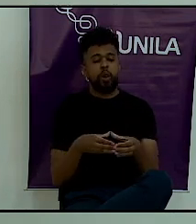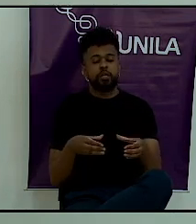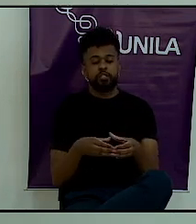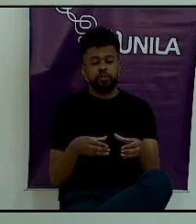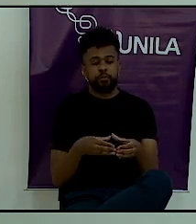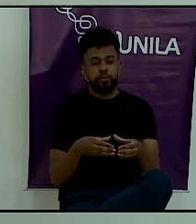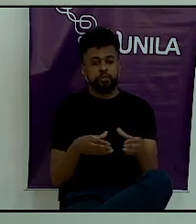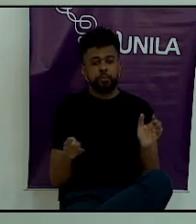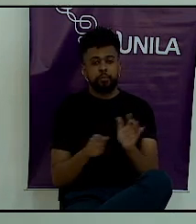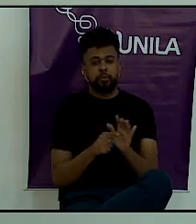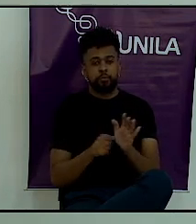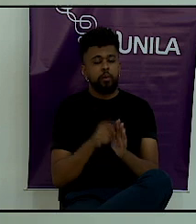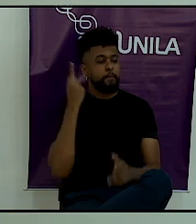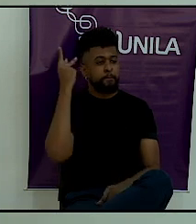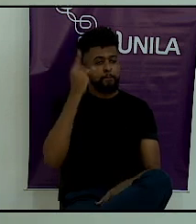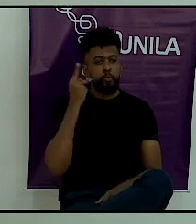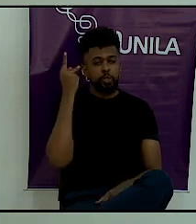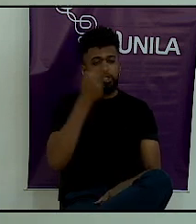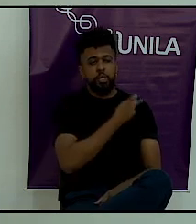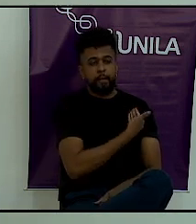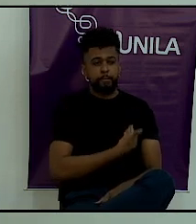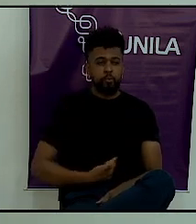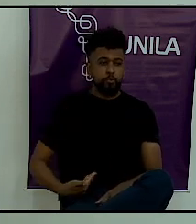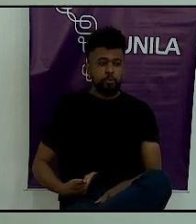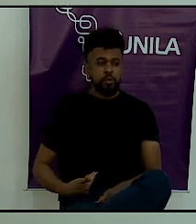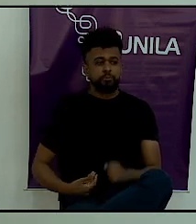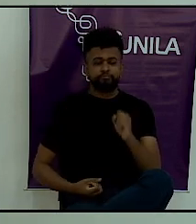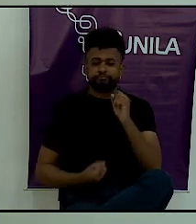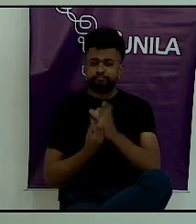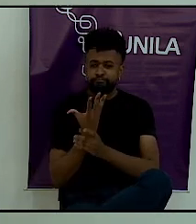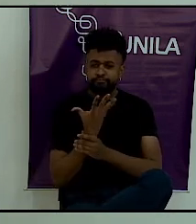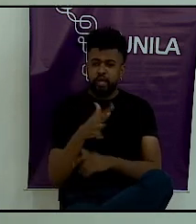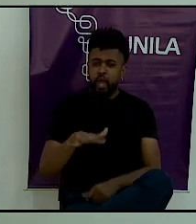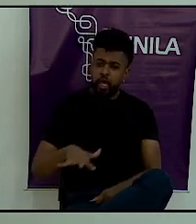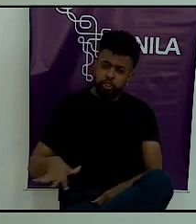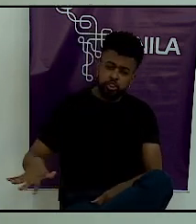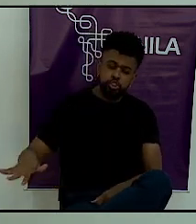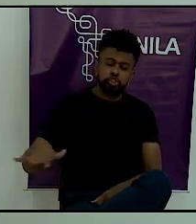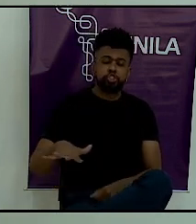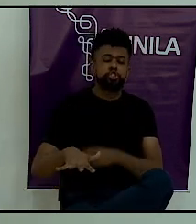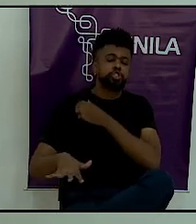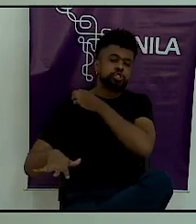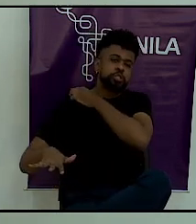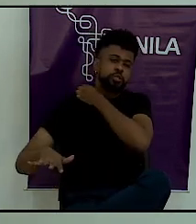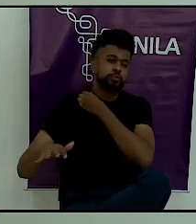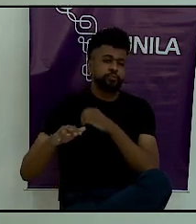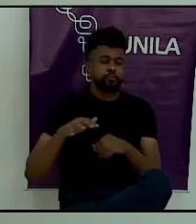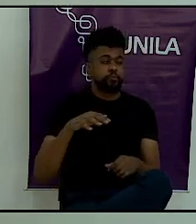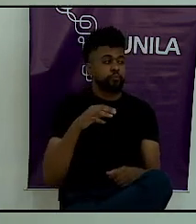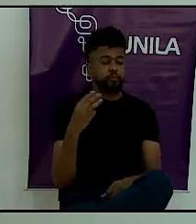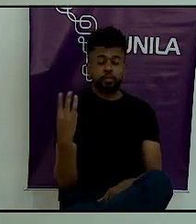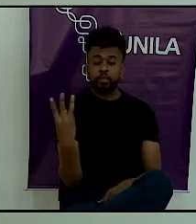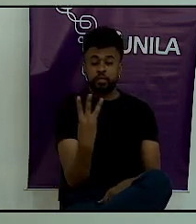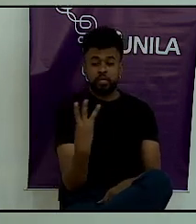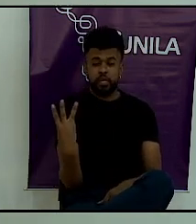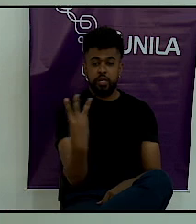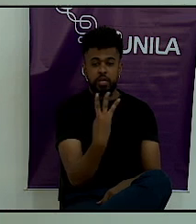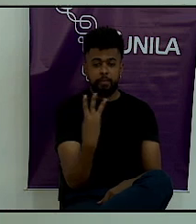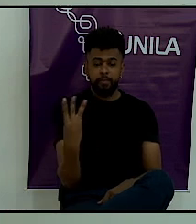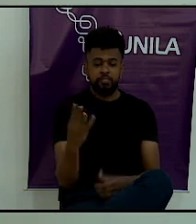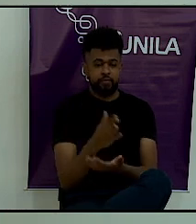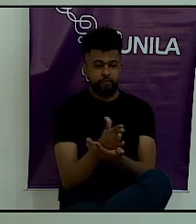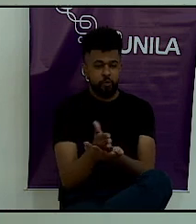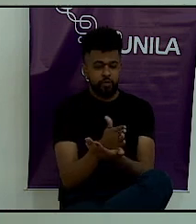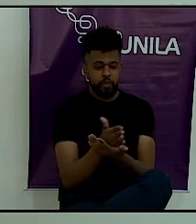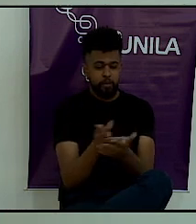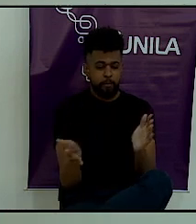coletivamente sobre as políticas públicas para a região, né, da Tríplice Fronteira, via